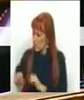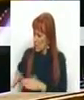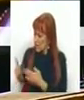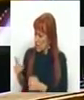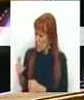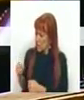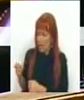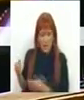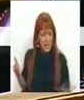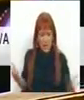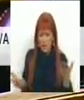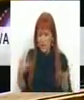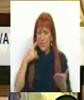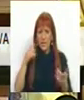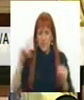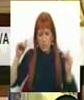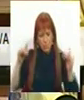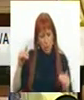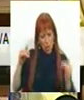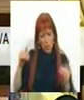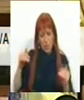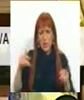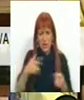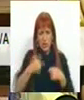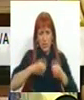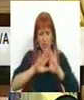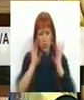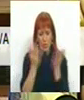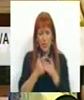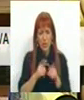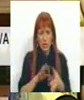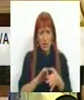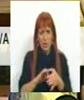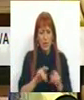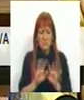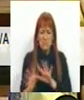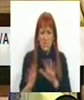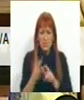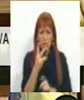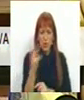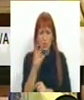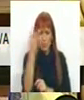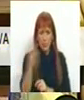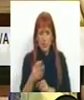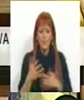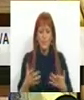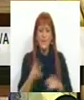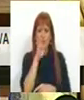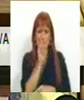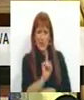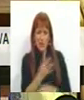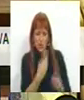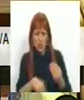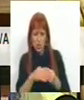inicial de 2015, verifica-se uma diminuição na despesa global consolidada que rondará os 2%. Ora, se a